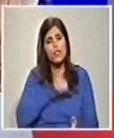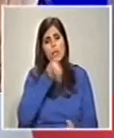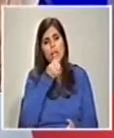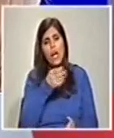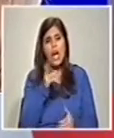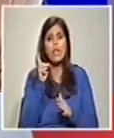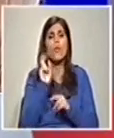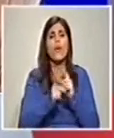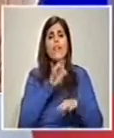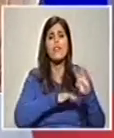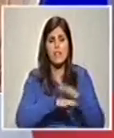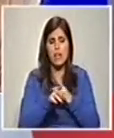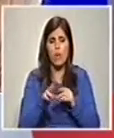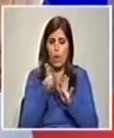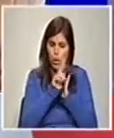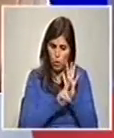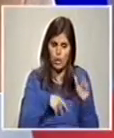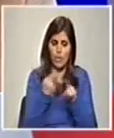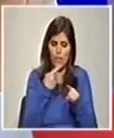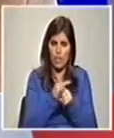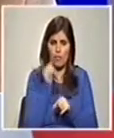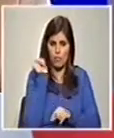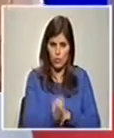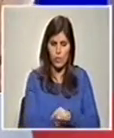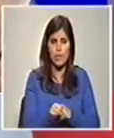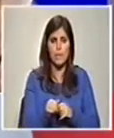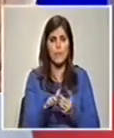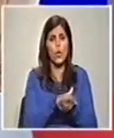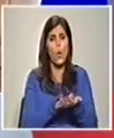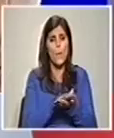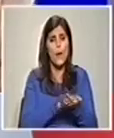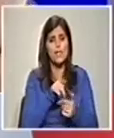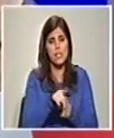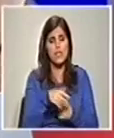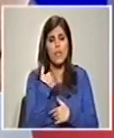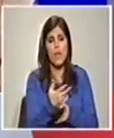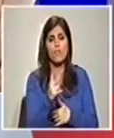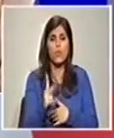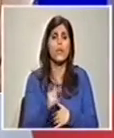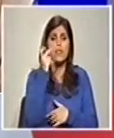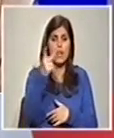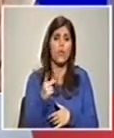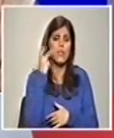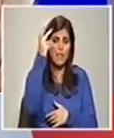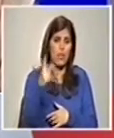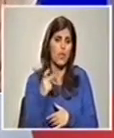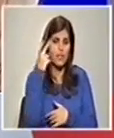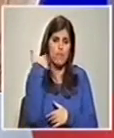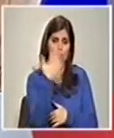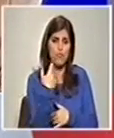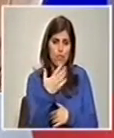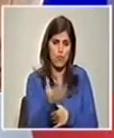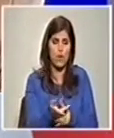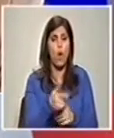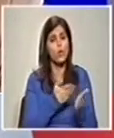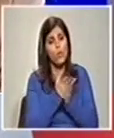fazer um relatório daquilo que é a sua atividade e com base nisso nós vamos renovando ou não a cada dois anos essa doação.